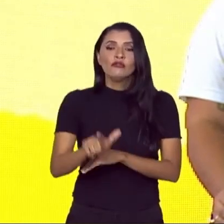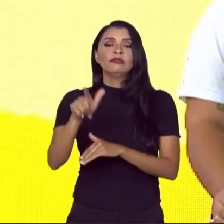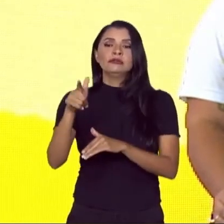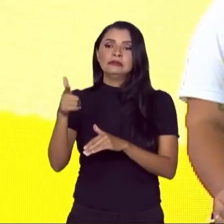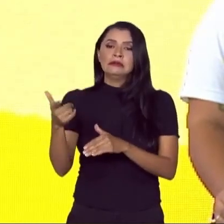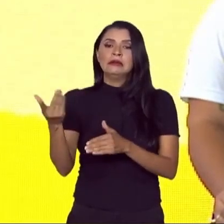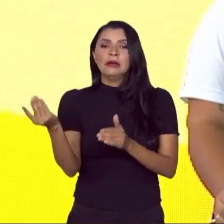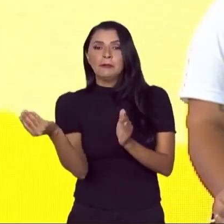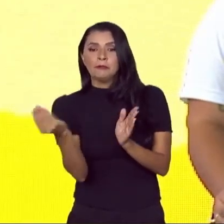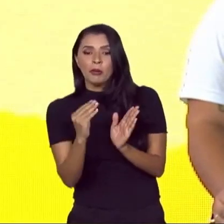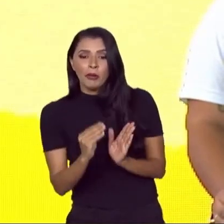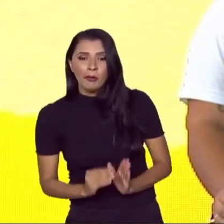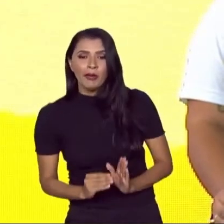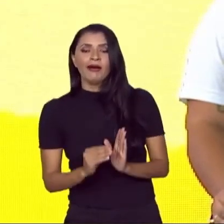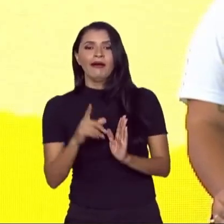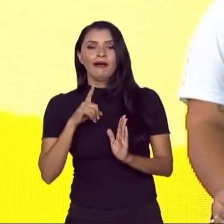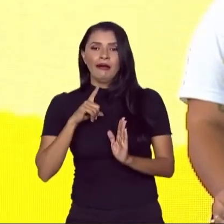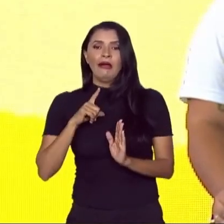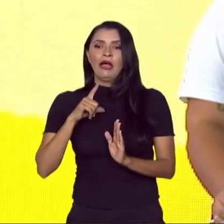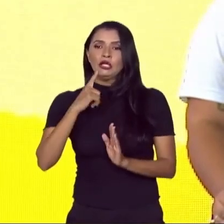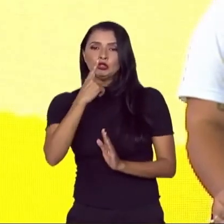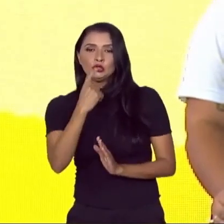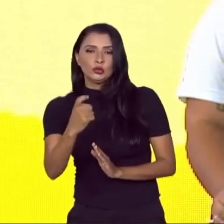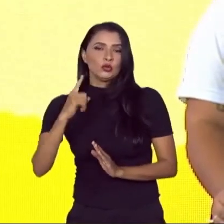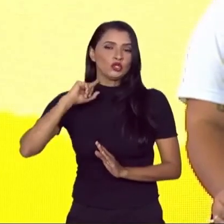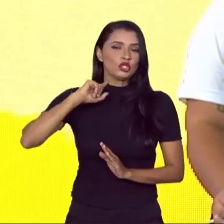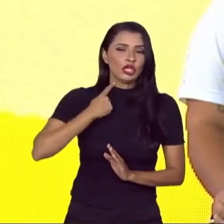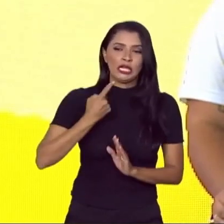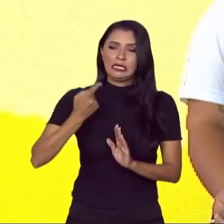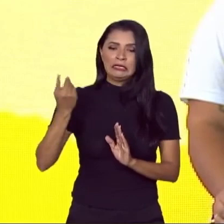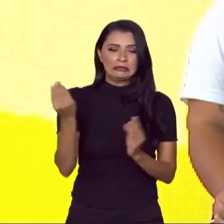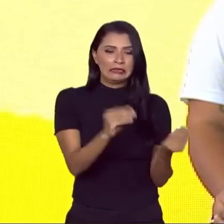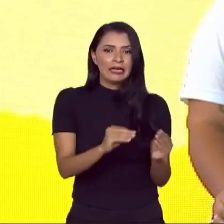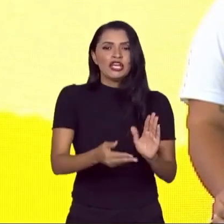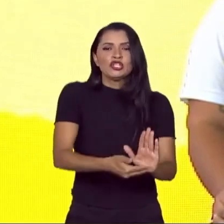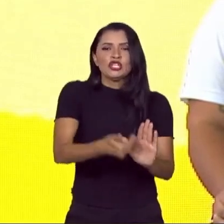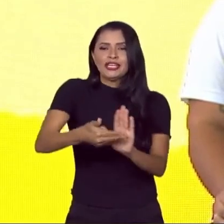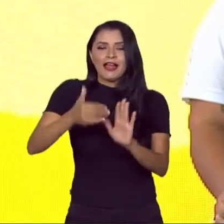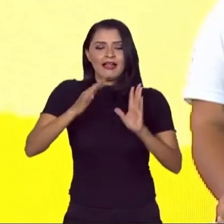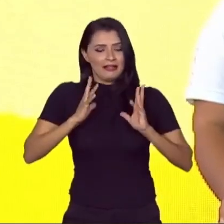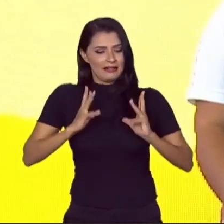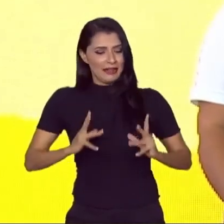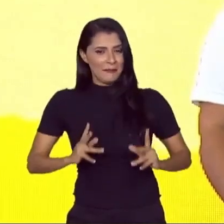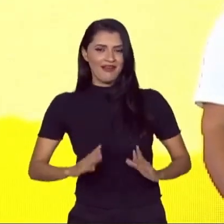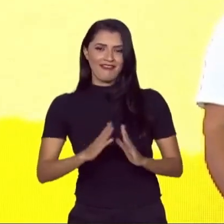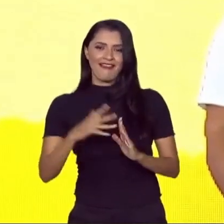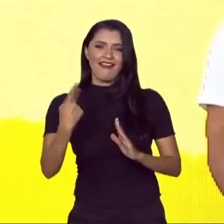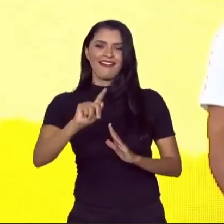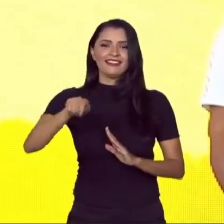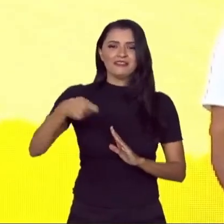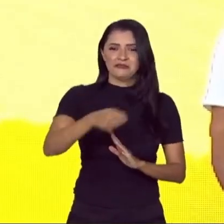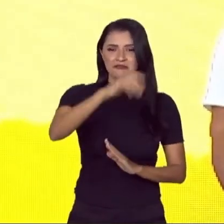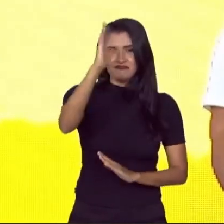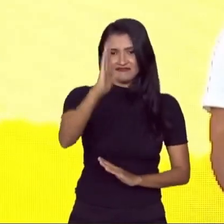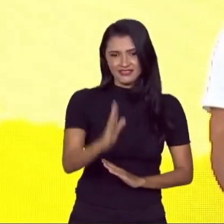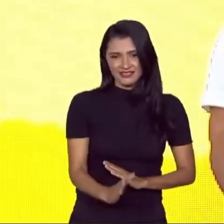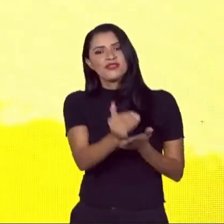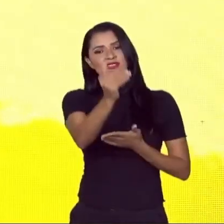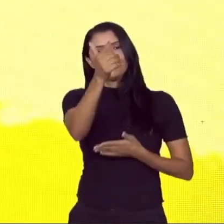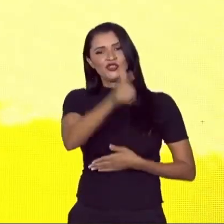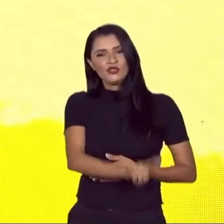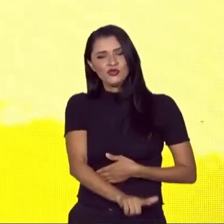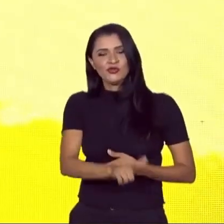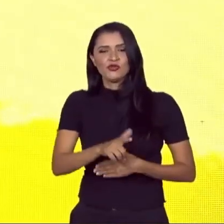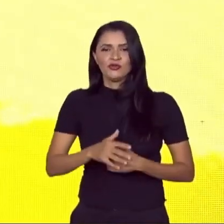ser tirar a sujeira que tinha sido colocada nessa casa chamada Brasil.